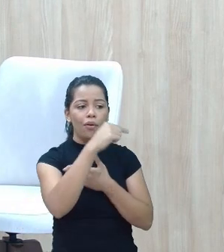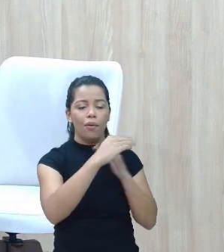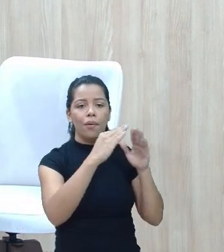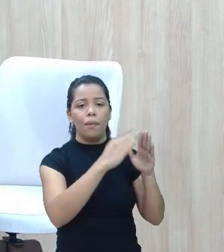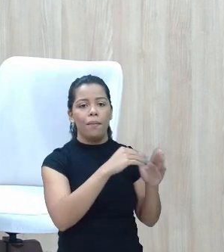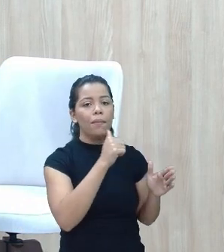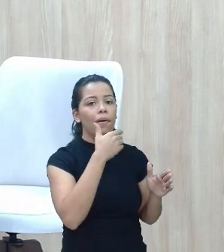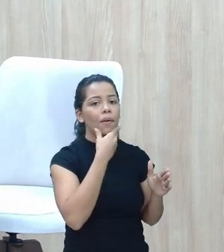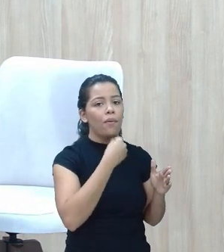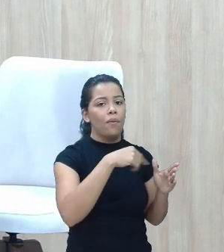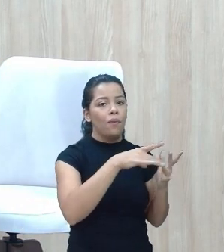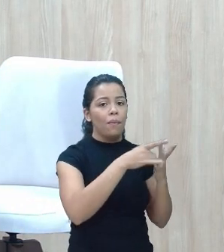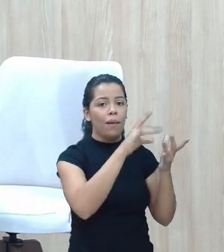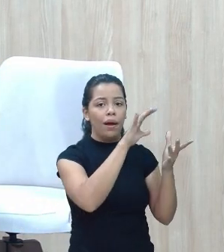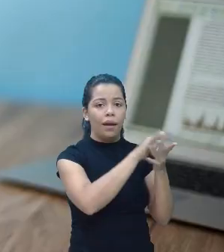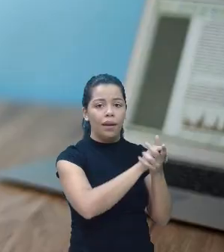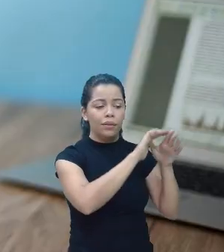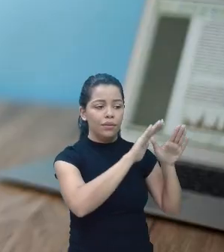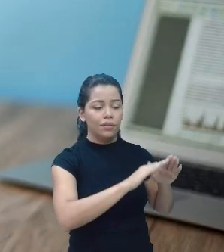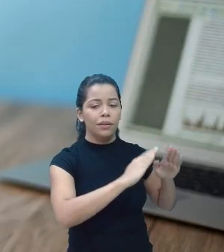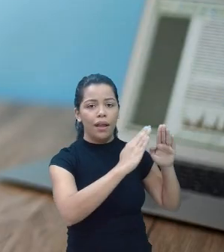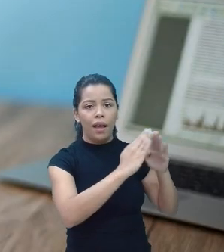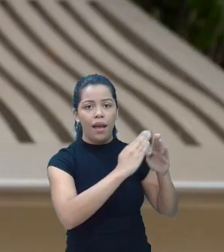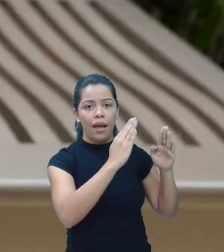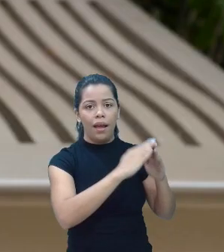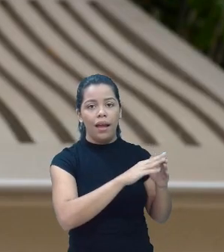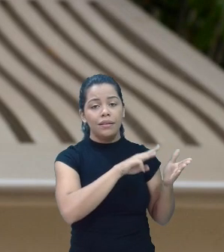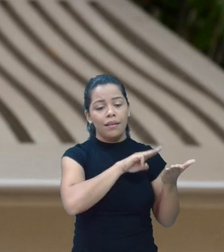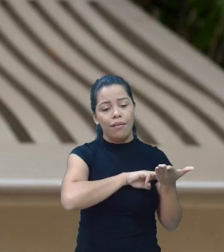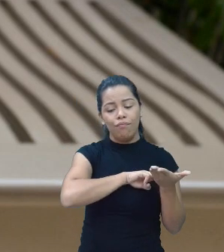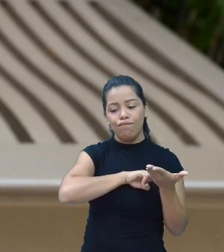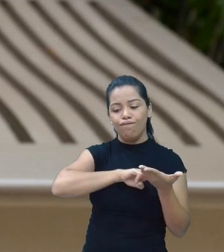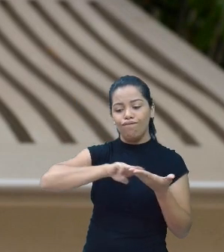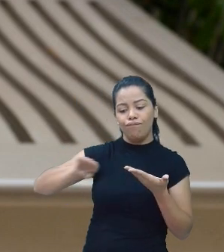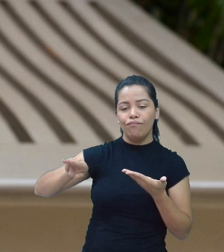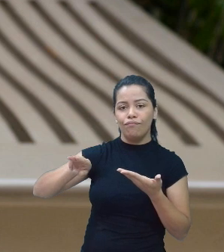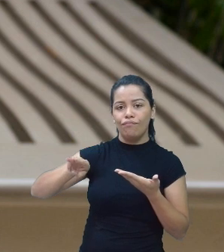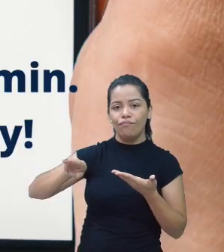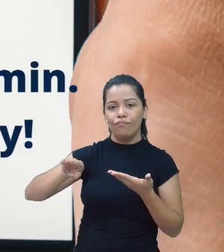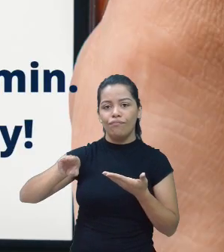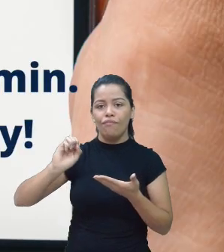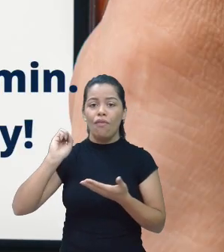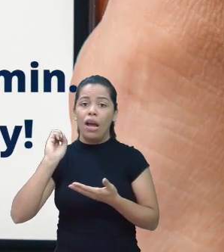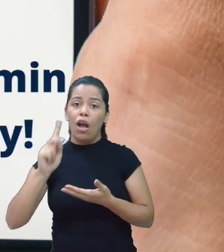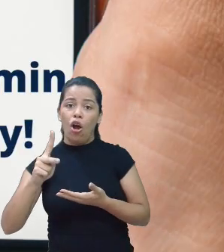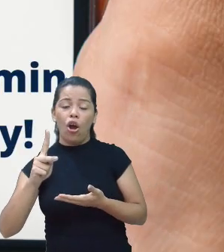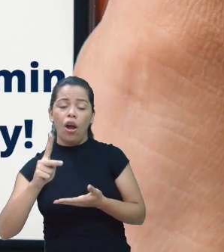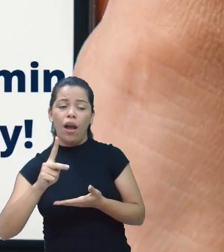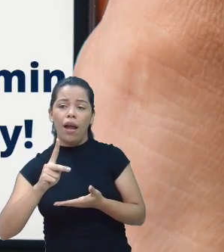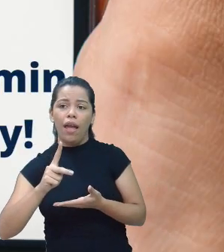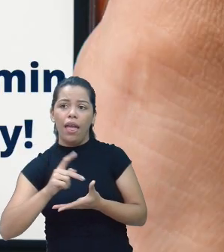a mensagem. Aí ele foi e disse o seguinte. Hi, honey. Okay, I'm gonna see.